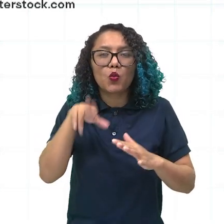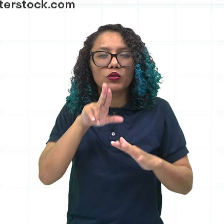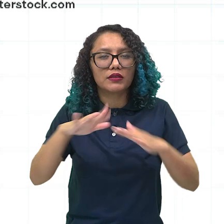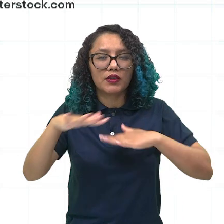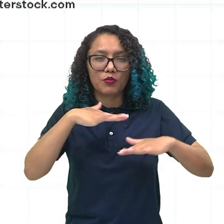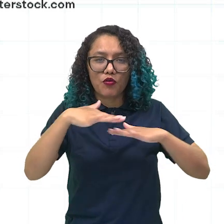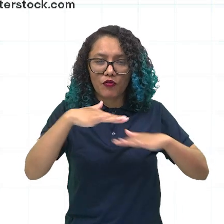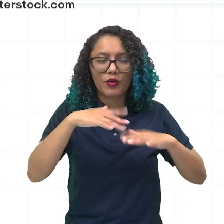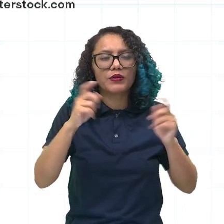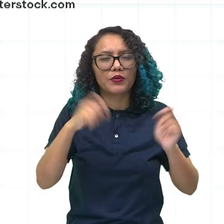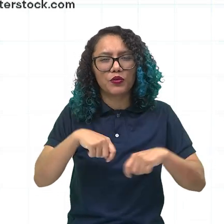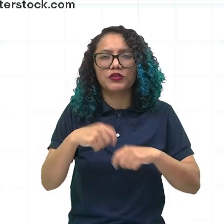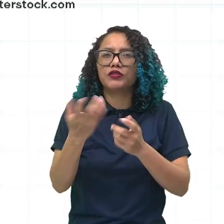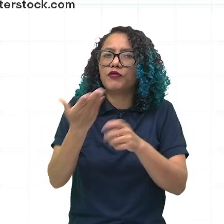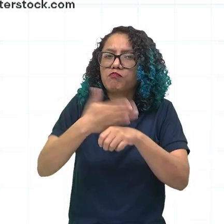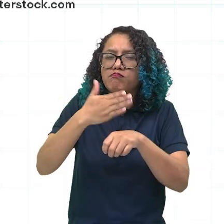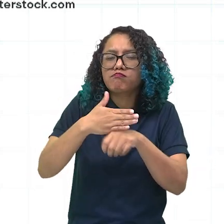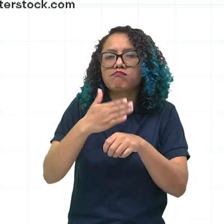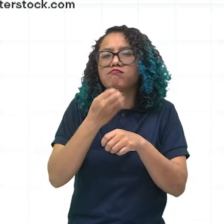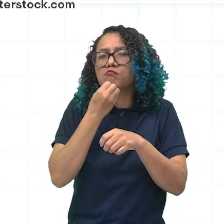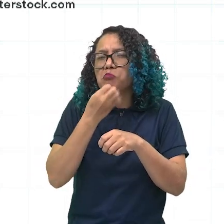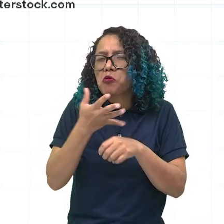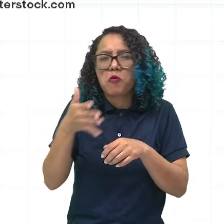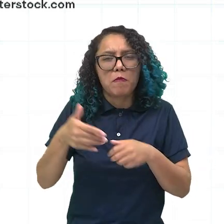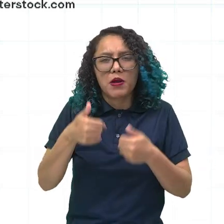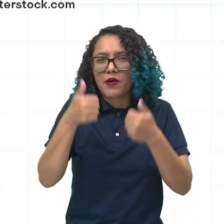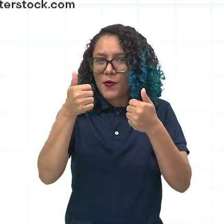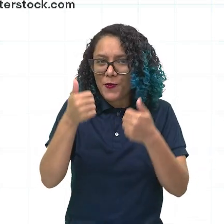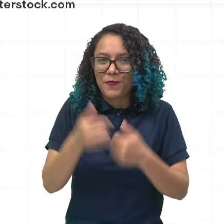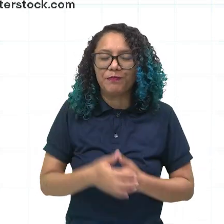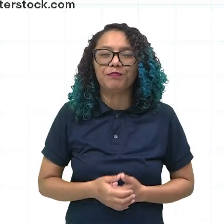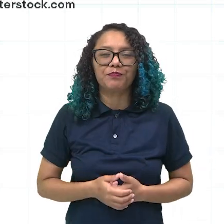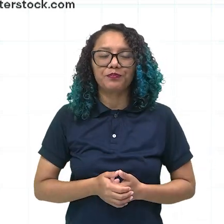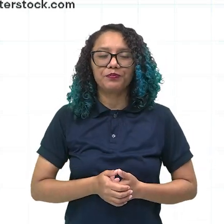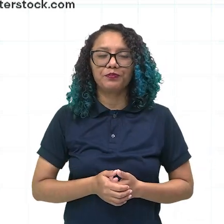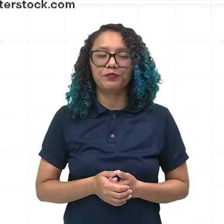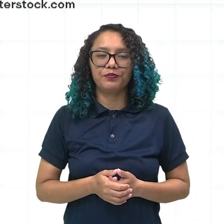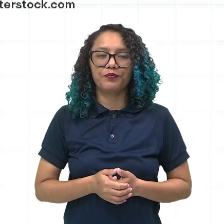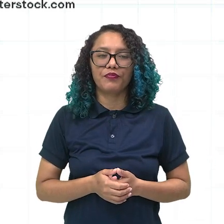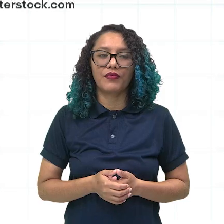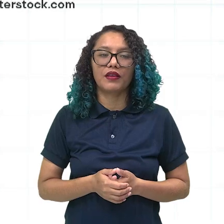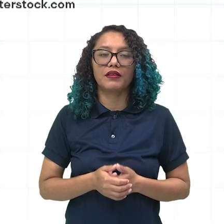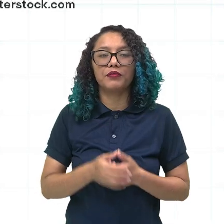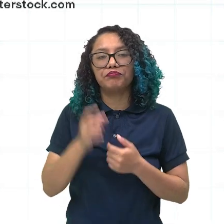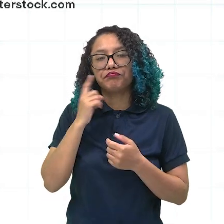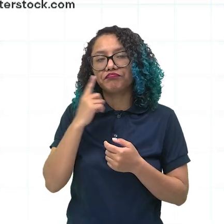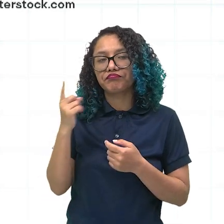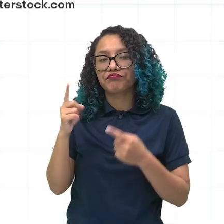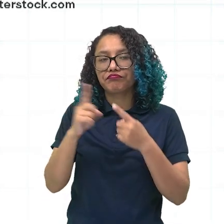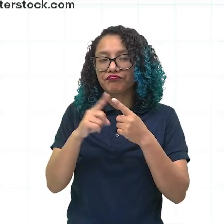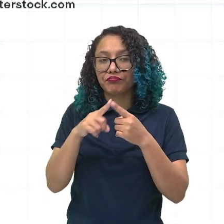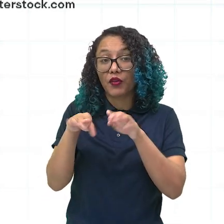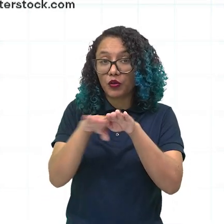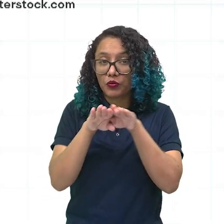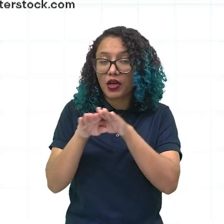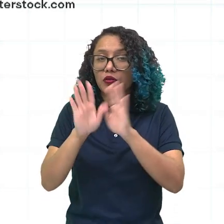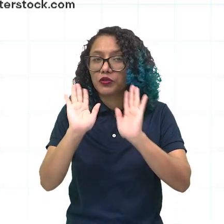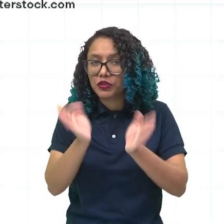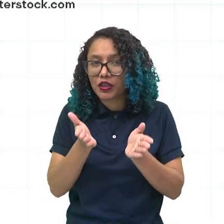executar a melhor coreografia, ok? Então a gente tem os padrões criados, né, os